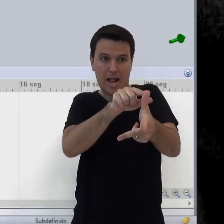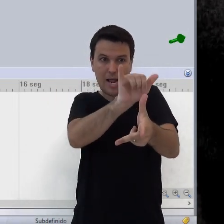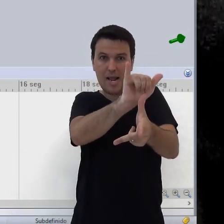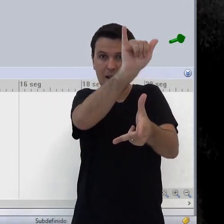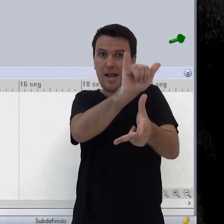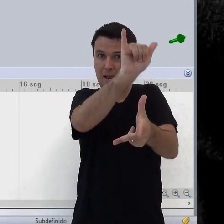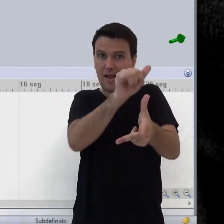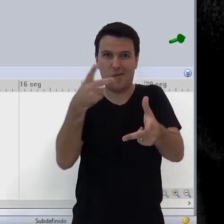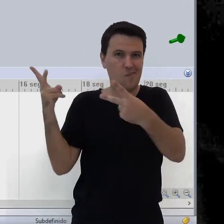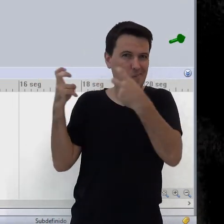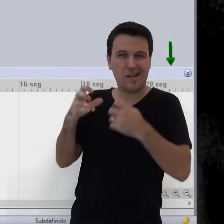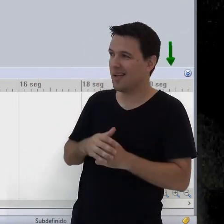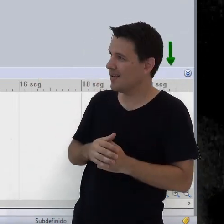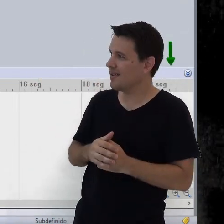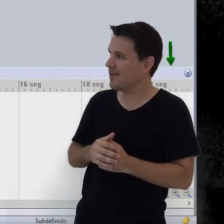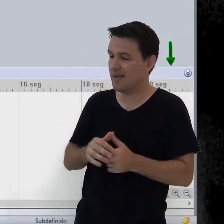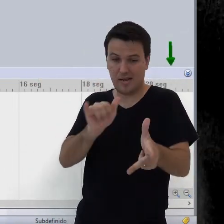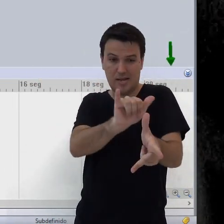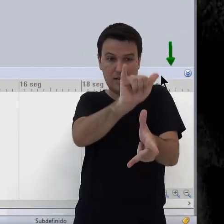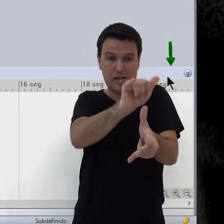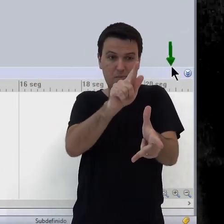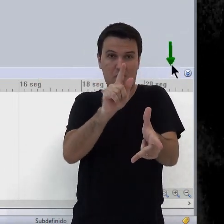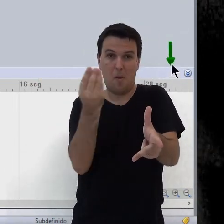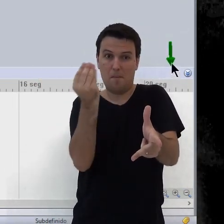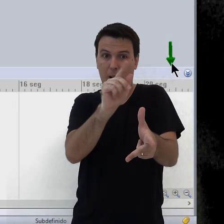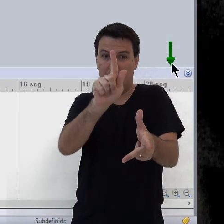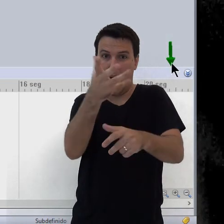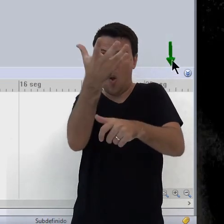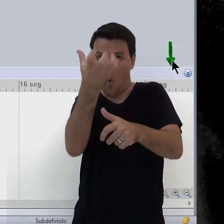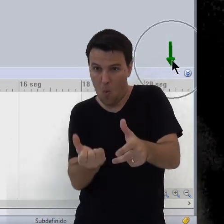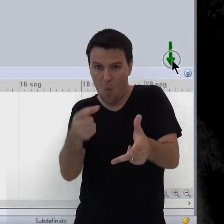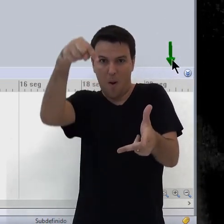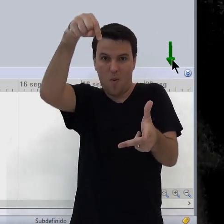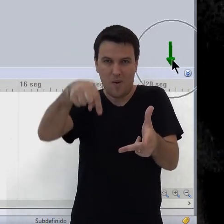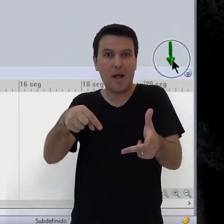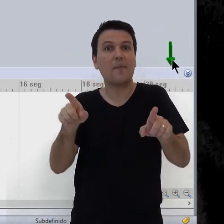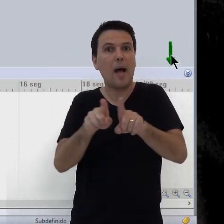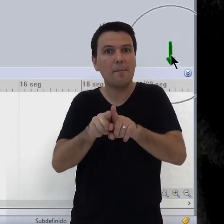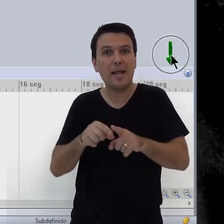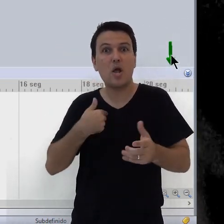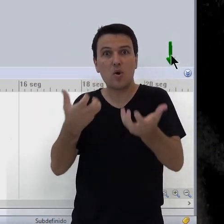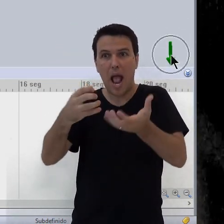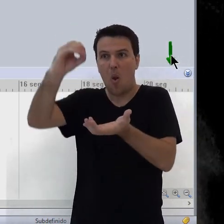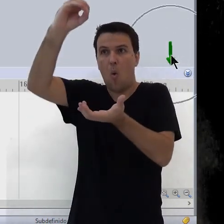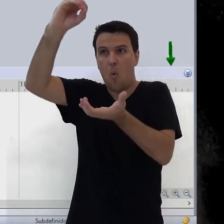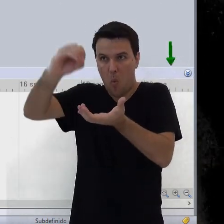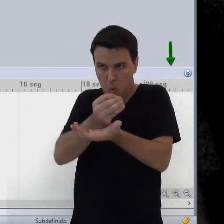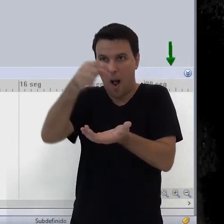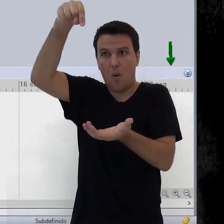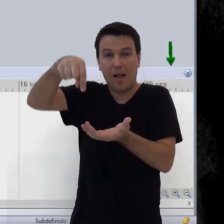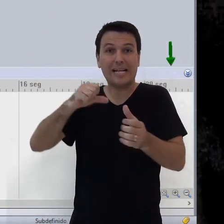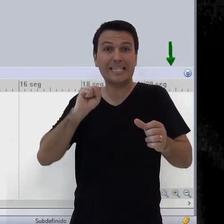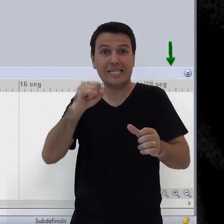Y, percebe? Clico aqui, então, no eixo Y. E observa aqui a direção, né? Eu quero que ela caia, a esfera caia.